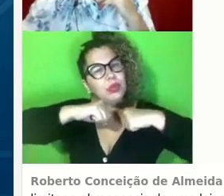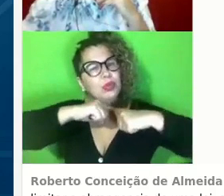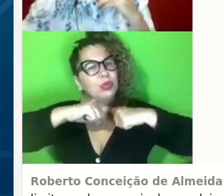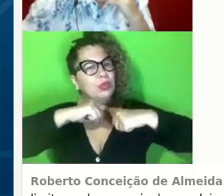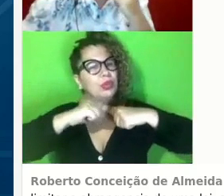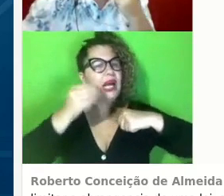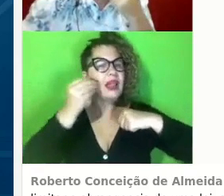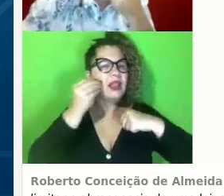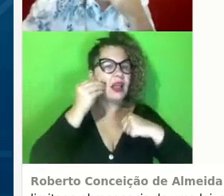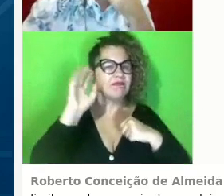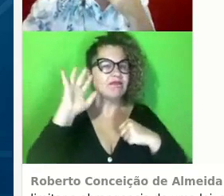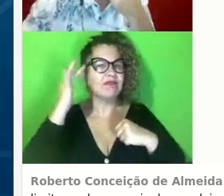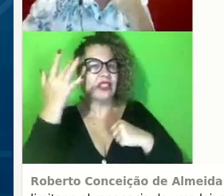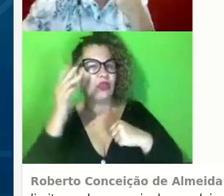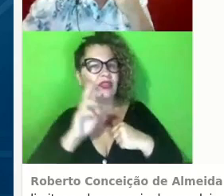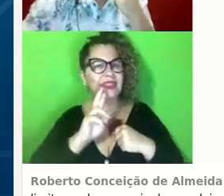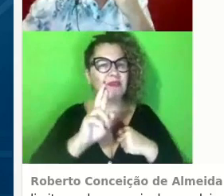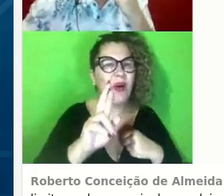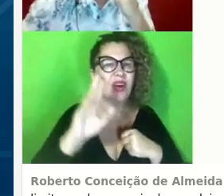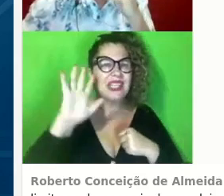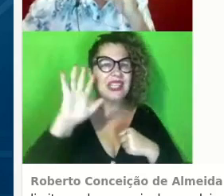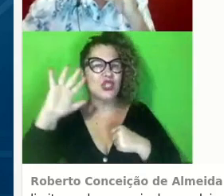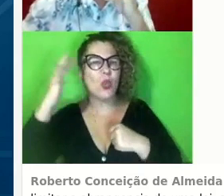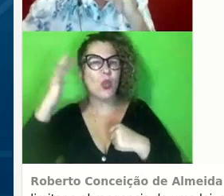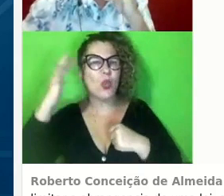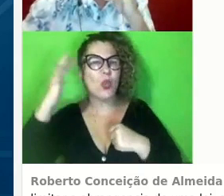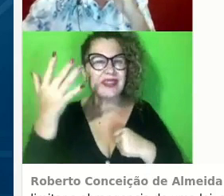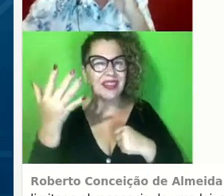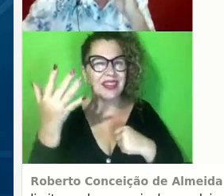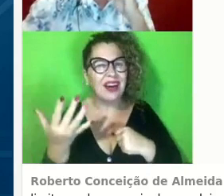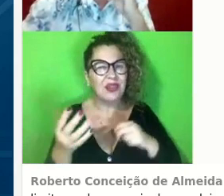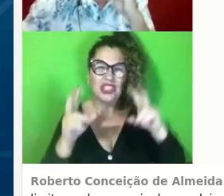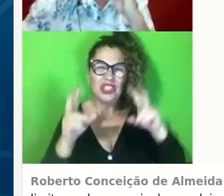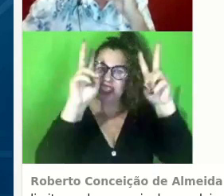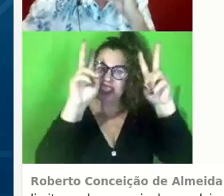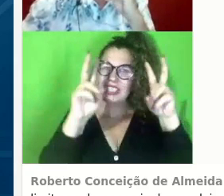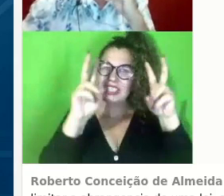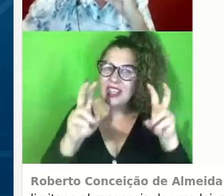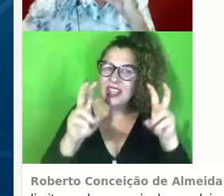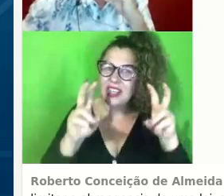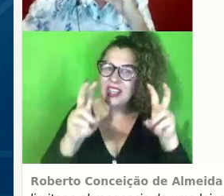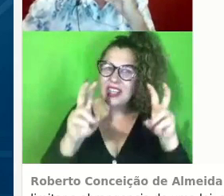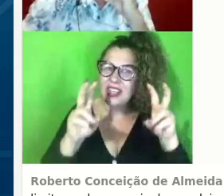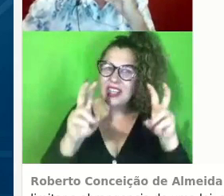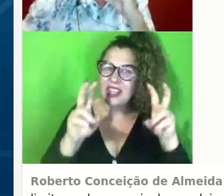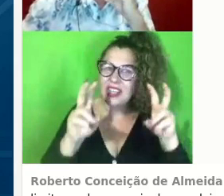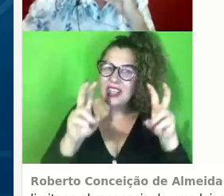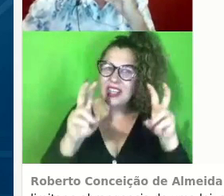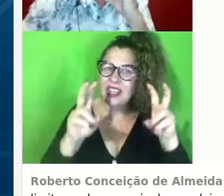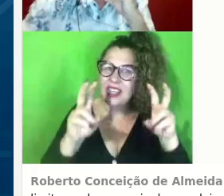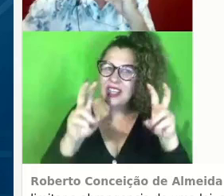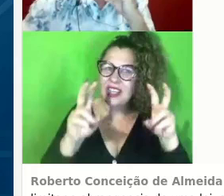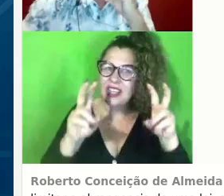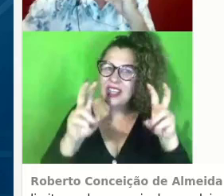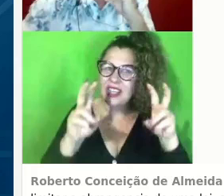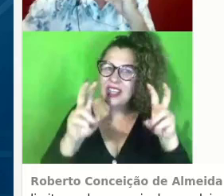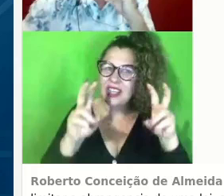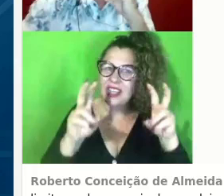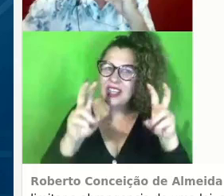né? De questões que são essenciais para o exercício da cidadania pela pessoa com